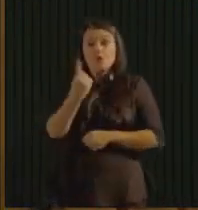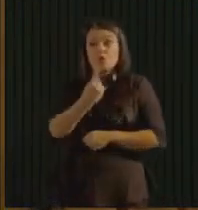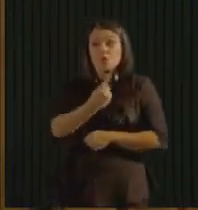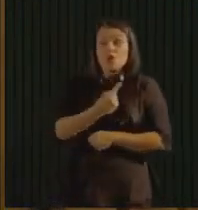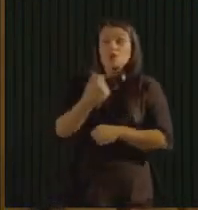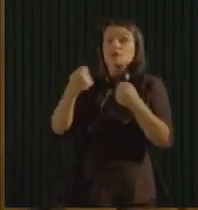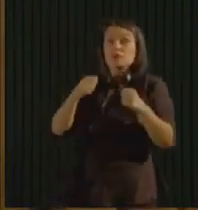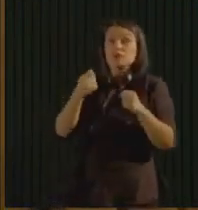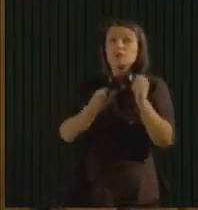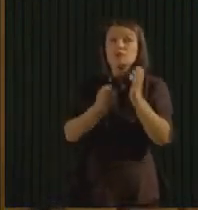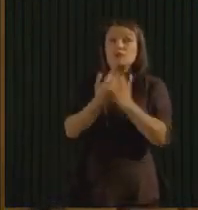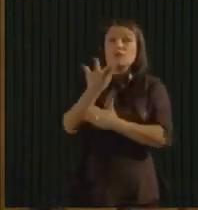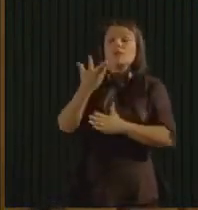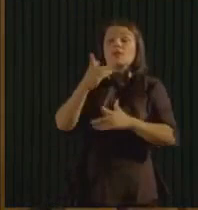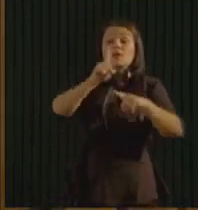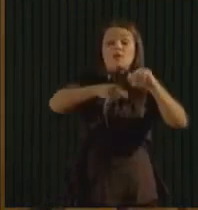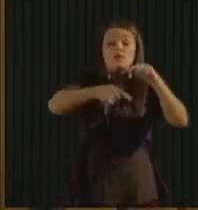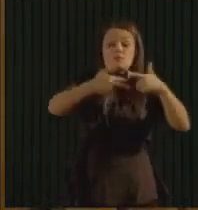durável, sustentável,